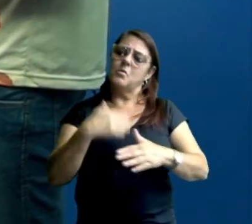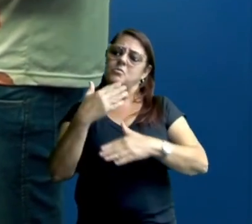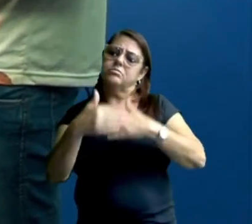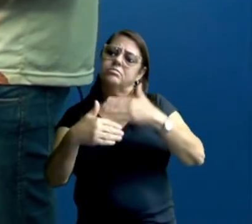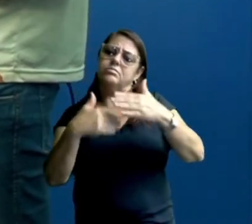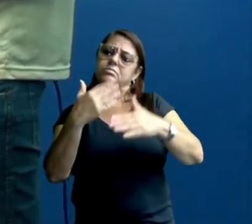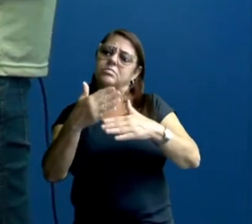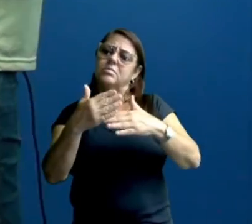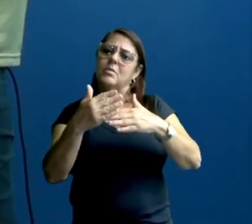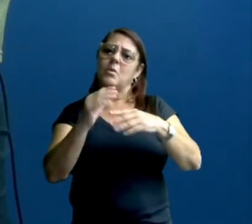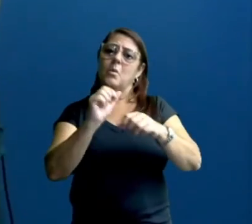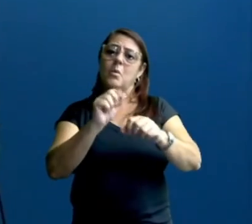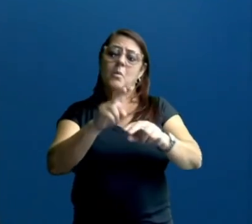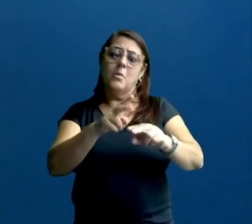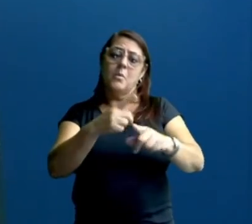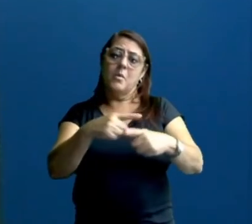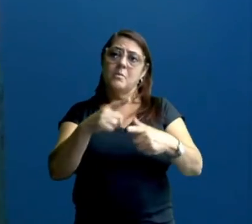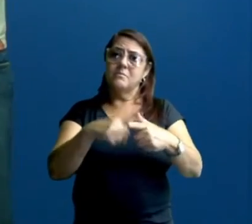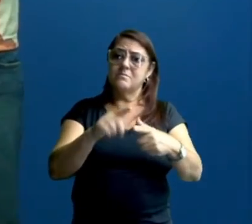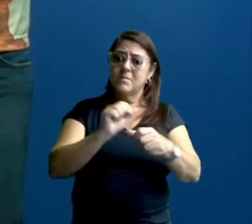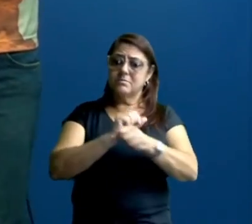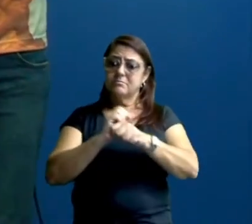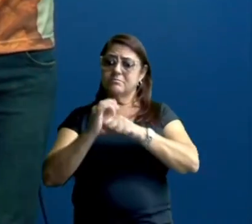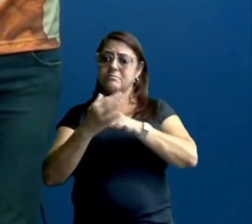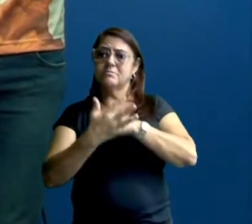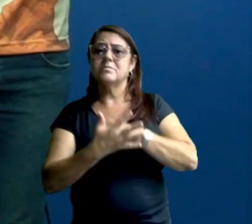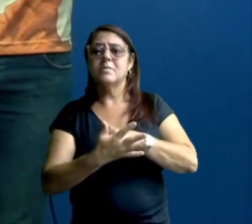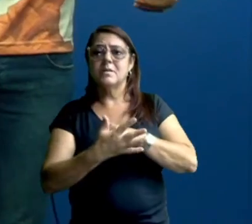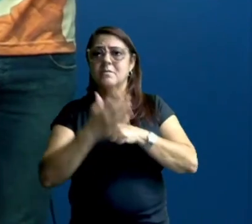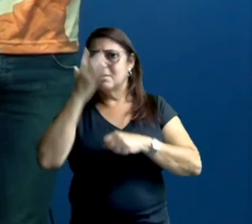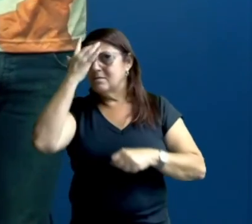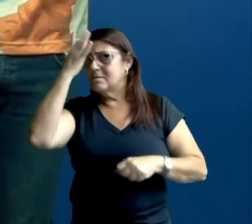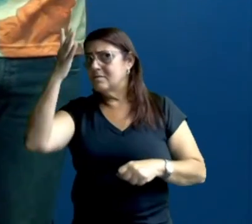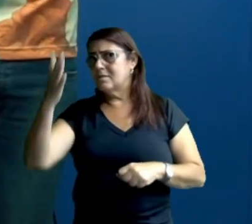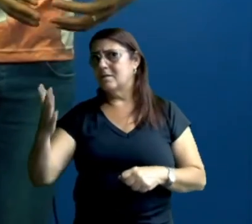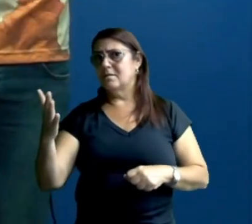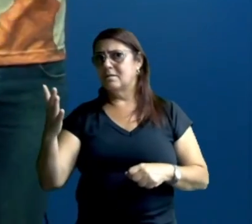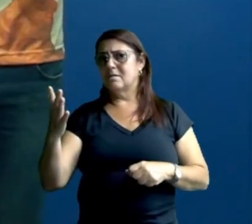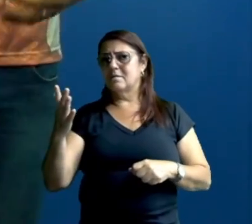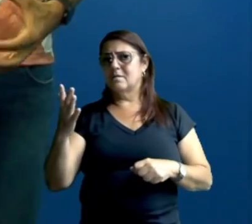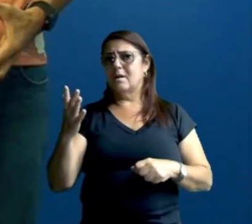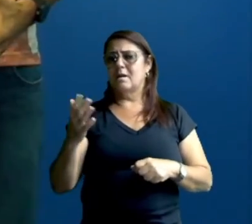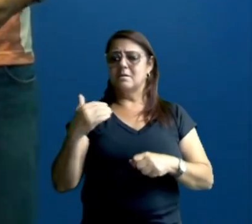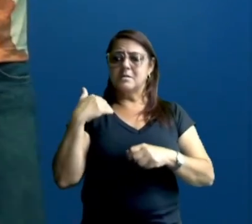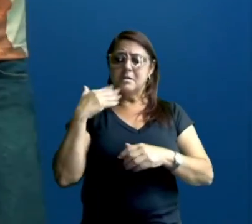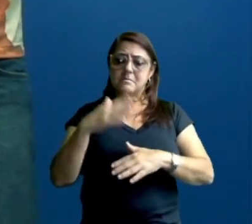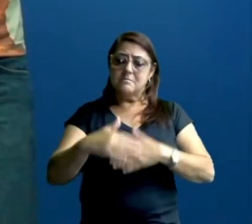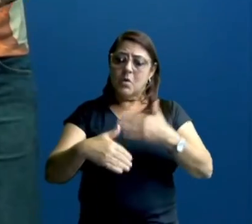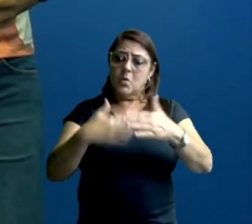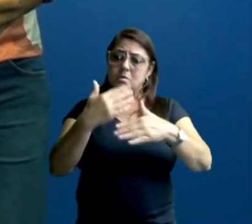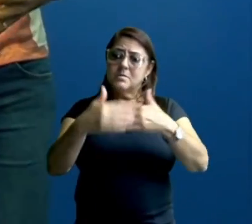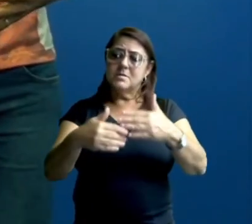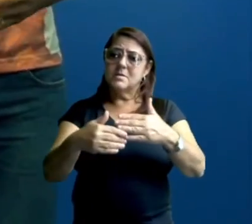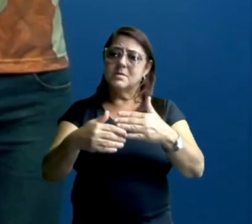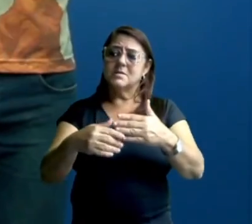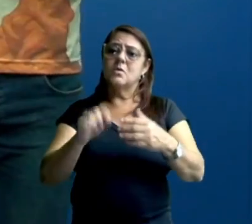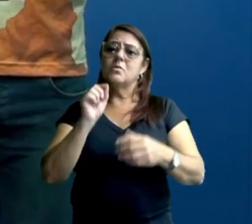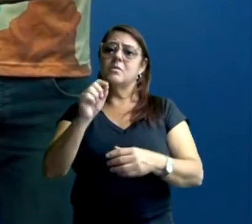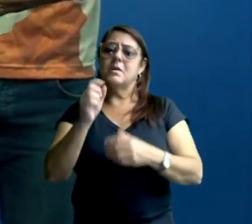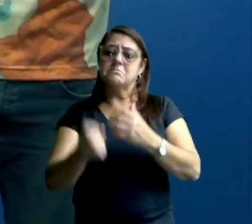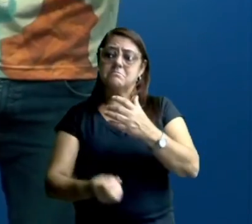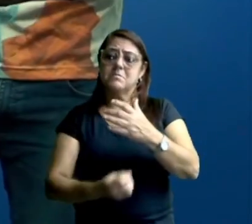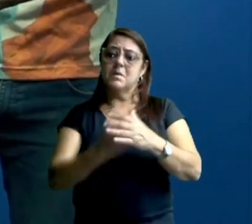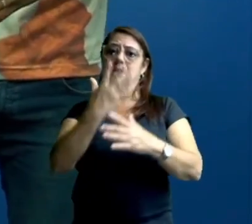sequenciar o genoma do coronavírus e, consequentemente, facilitar o processo de produção da vacina,